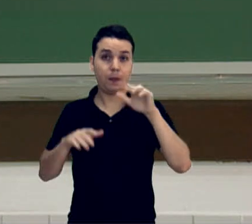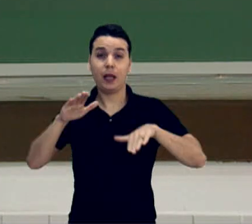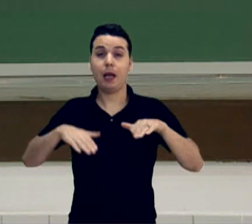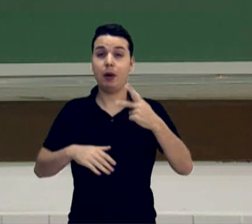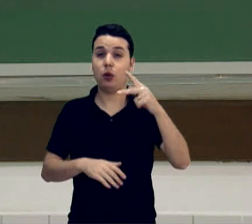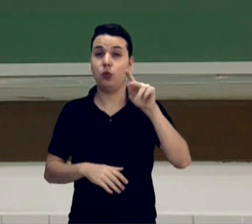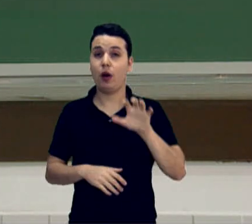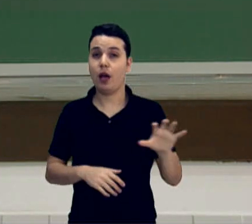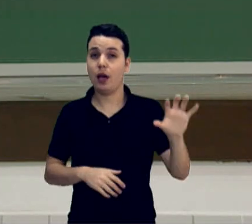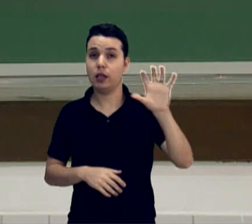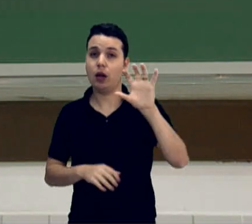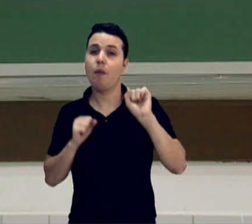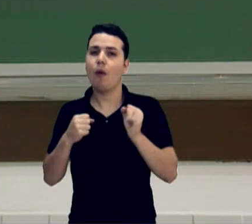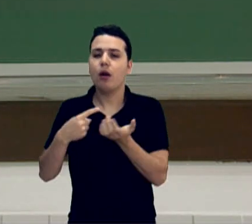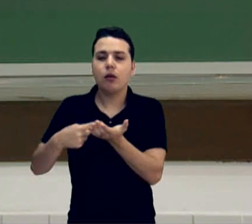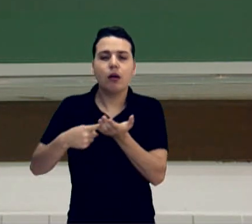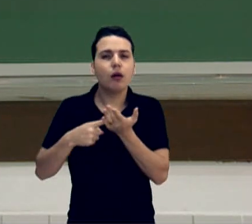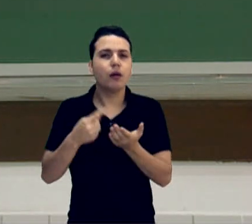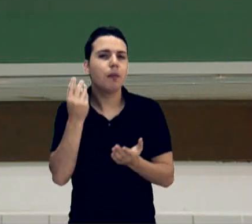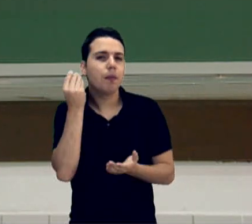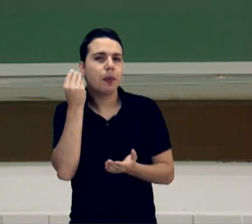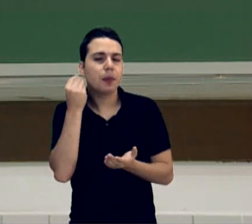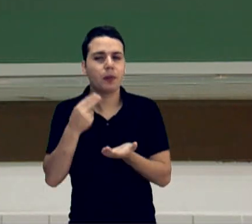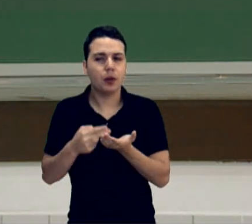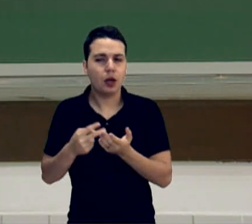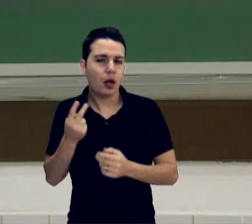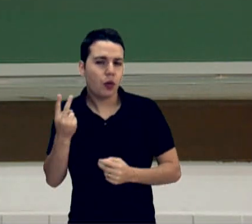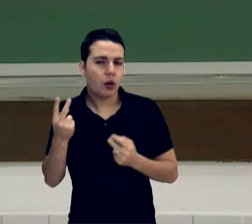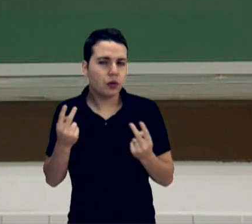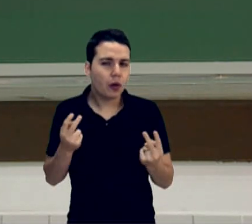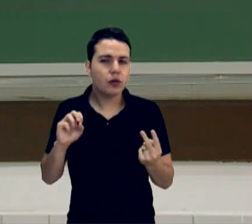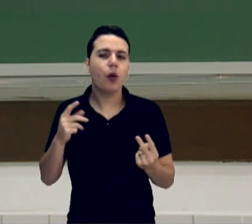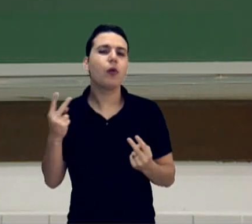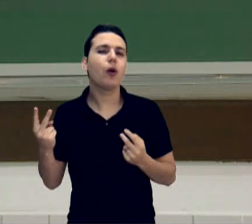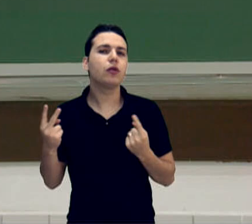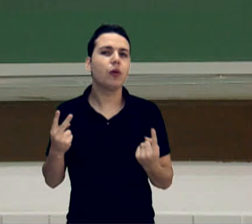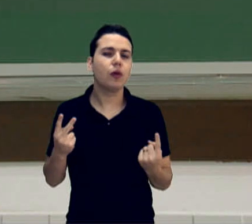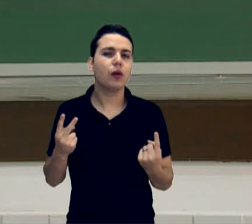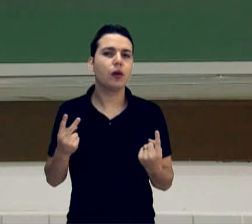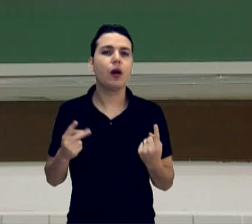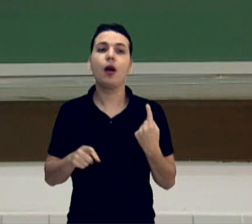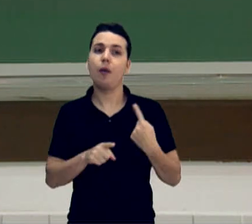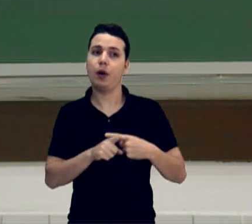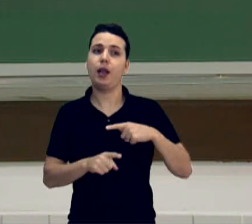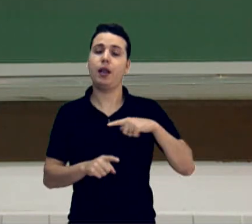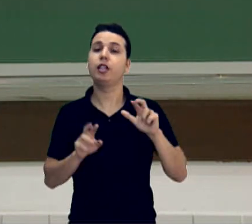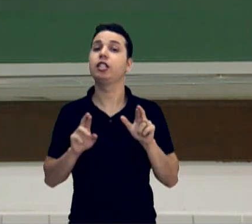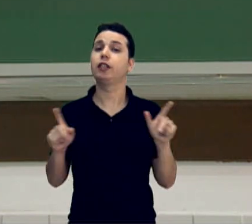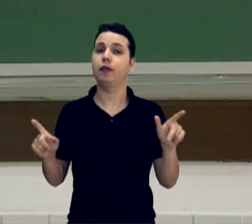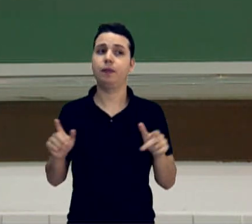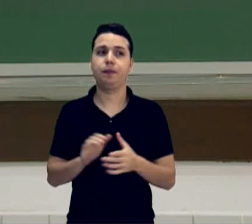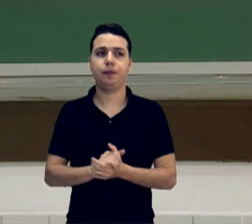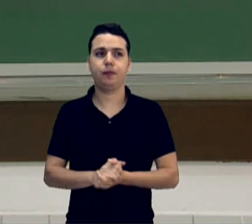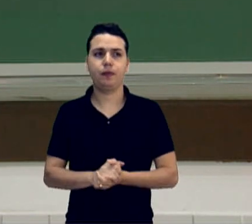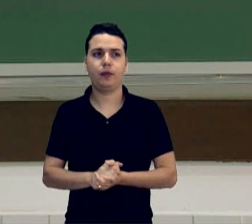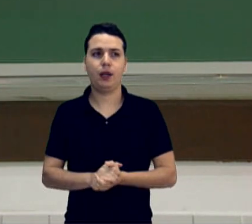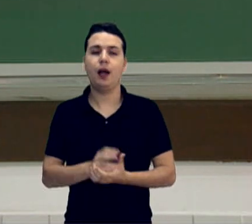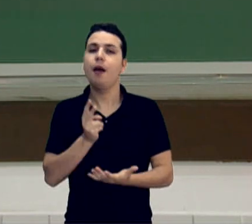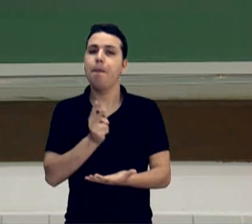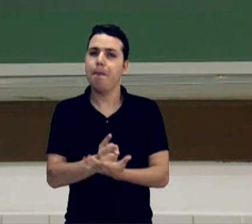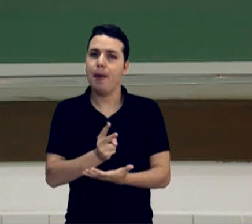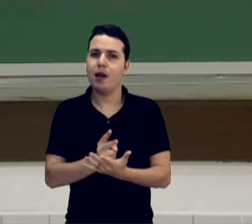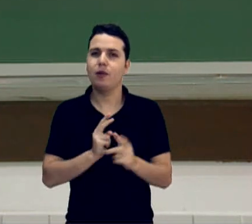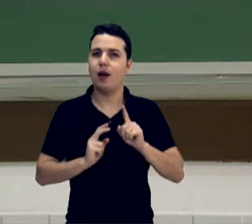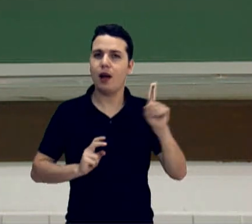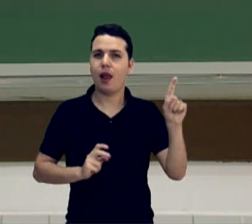você combine, pé do ouvido, vamos fazer 2 e 2, vamos fazer 2 e 1, porque existe uma diferenciação. Mesmo no Rio Grande do